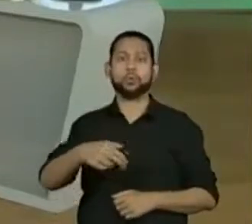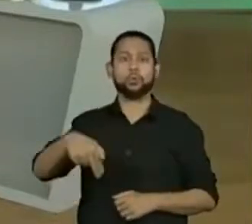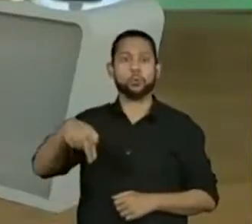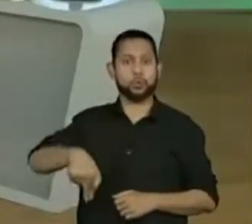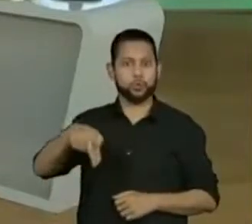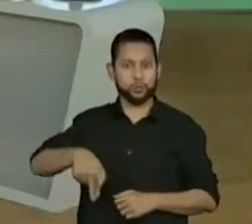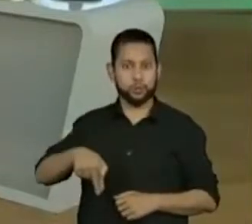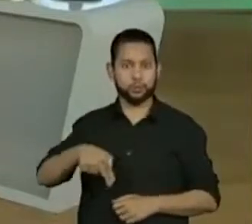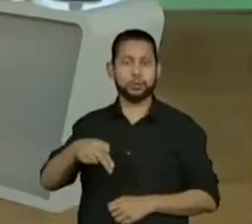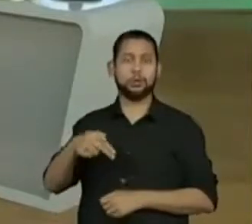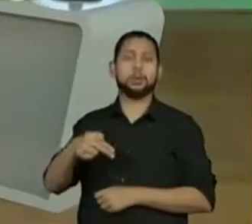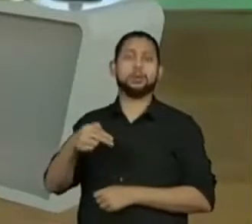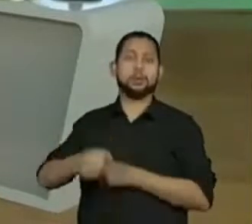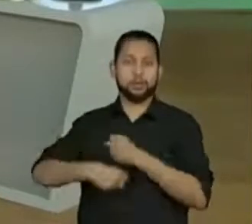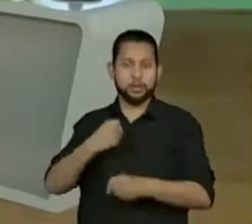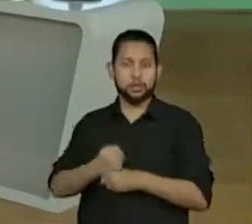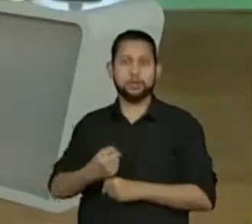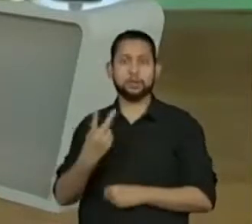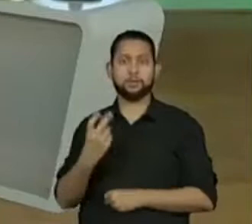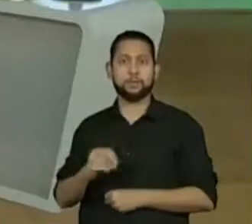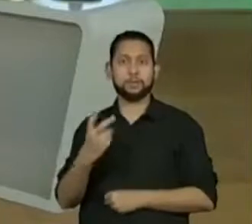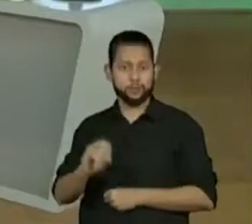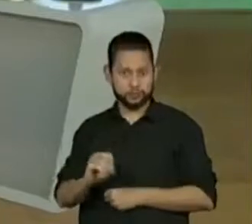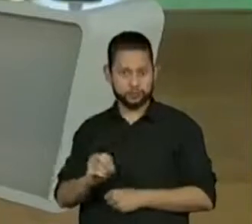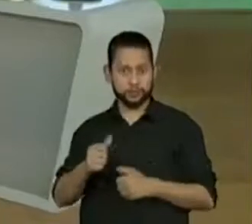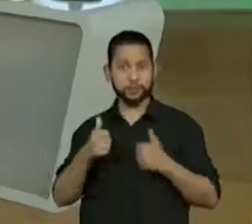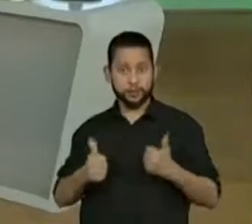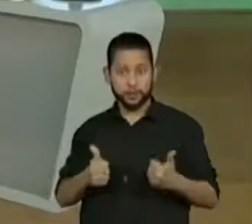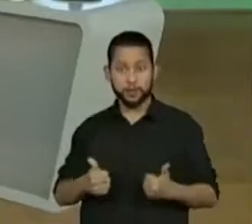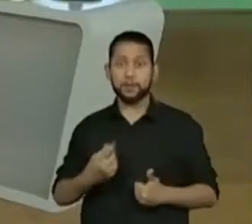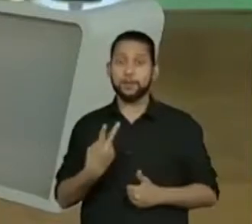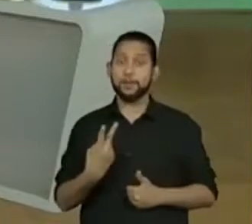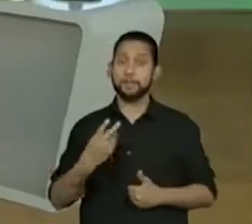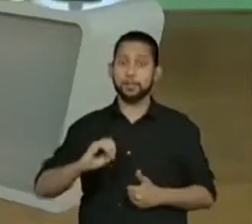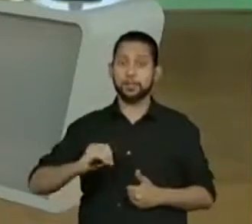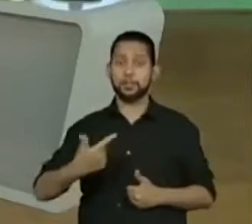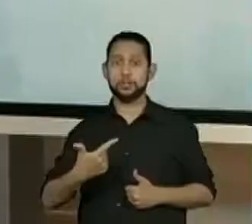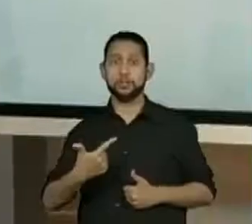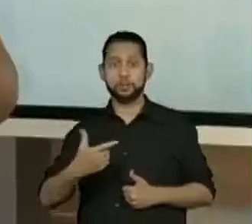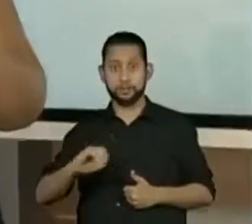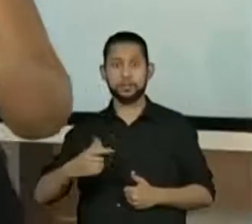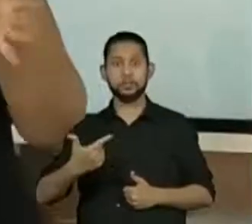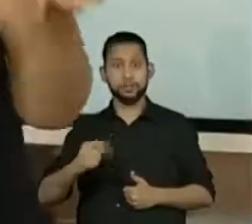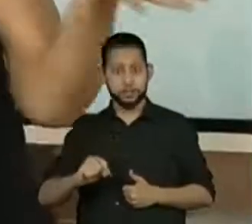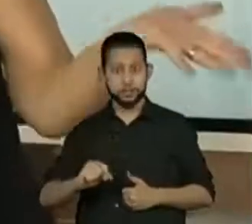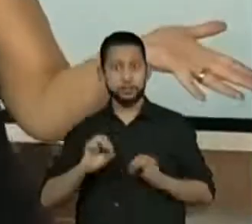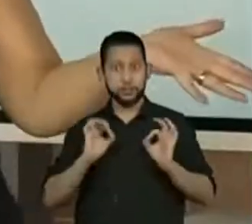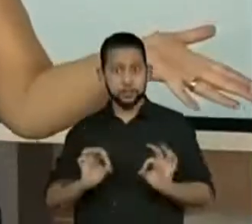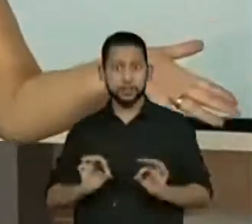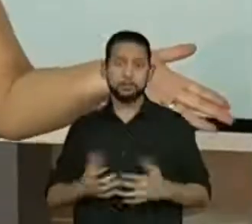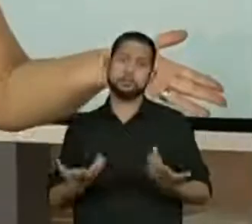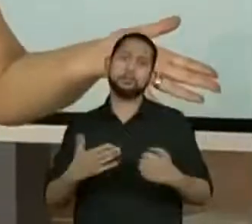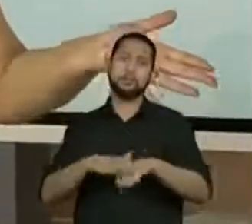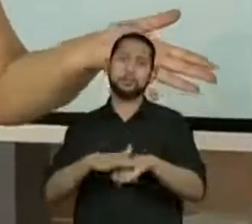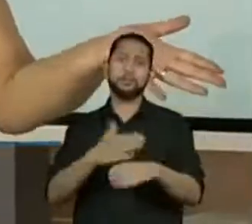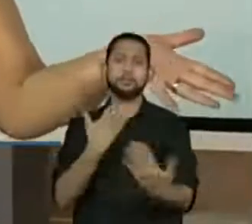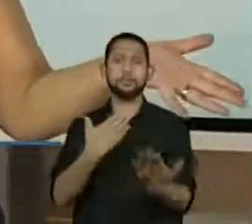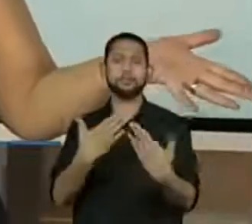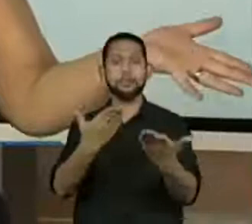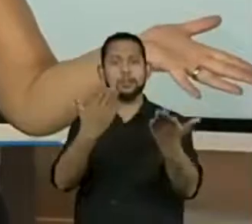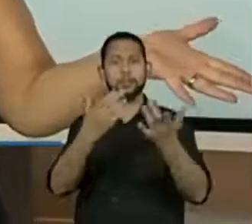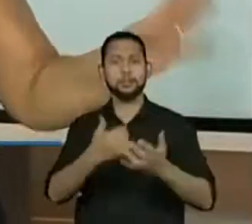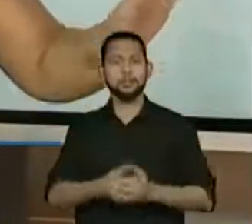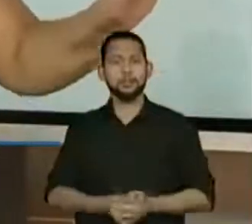de 2020 e vamos começar já mas lógico tem que falar com a minha galerinha